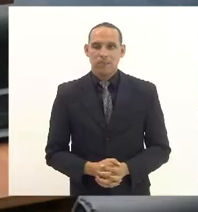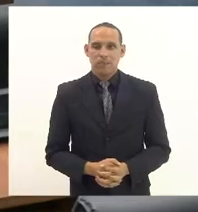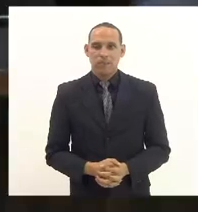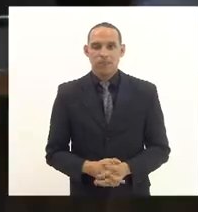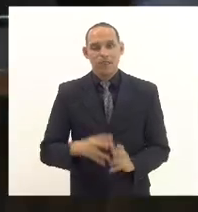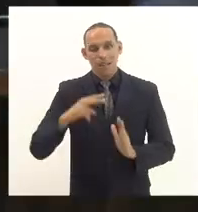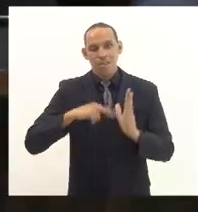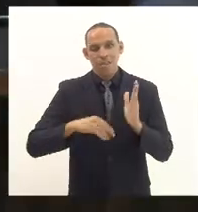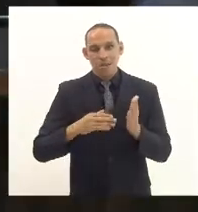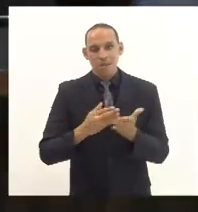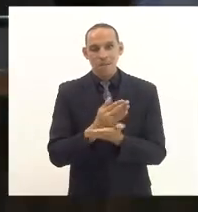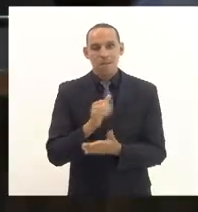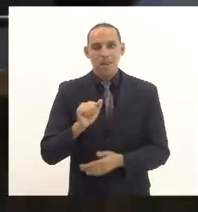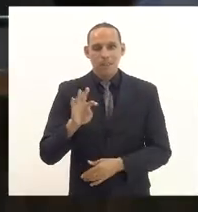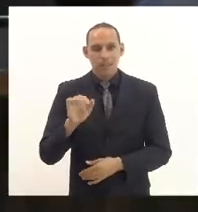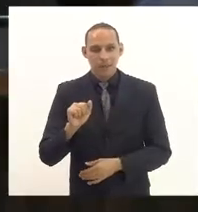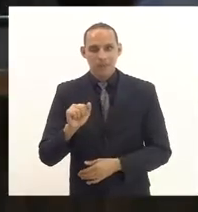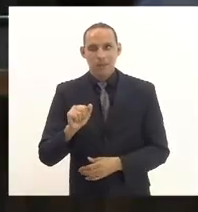Lida e aprovada a ata,